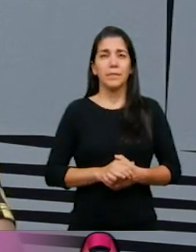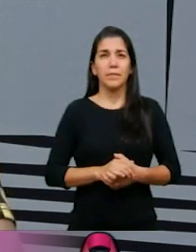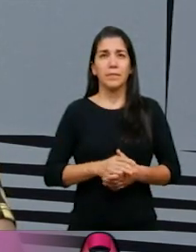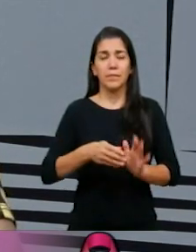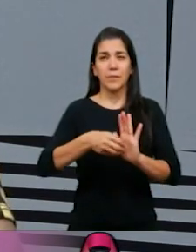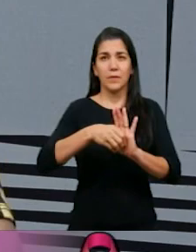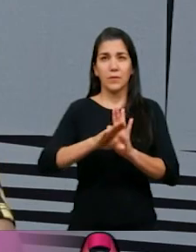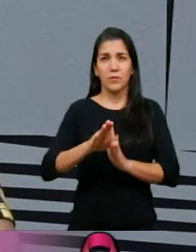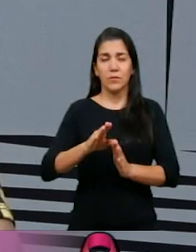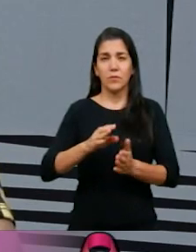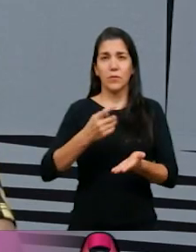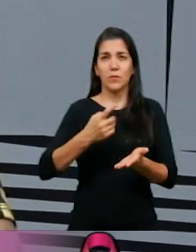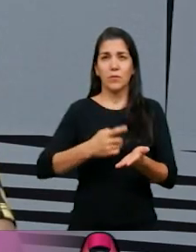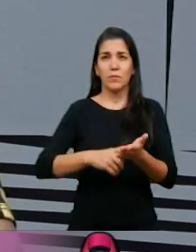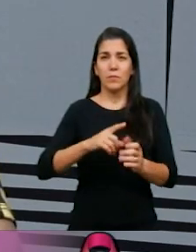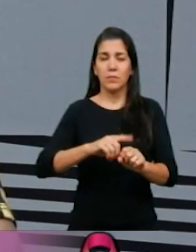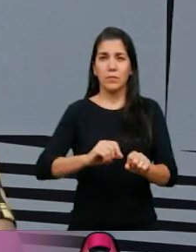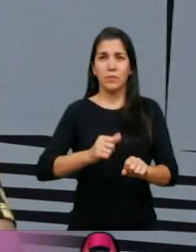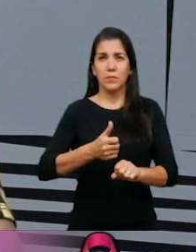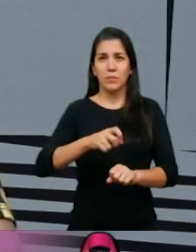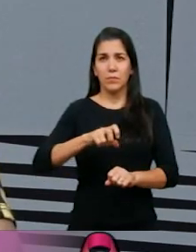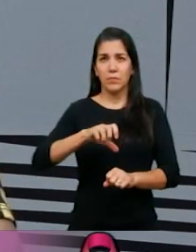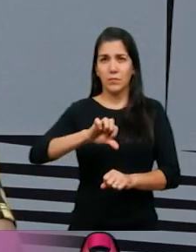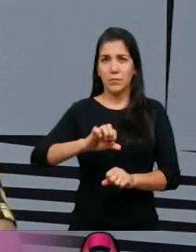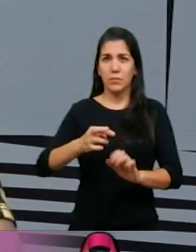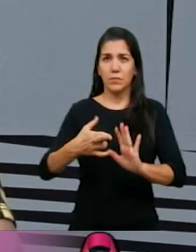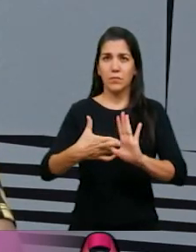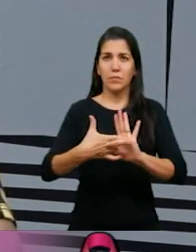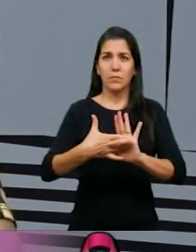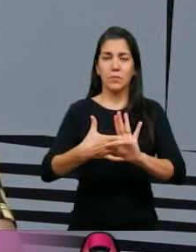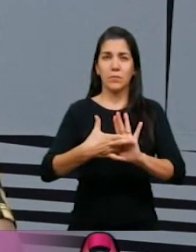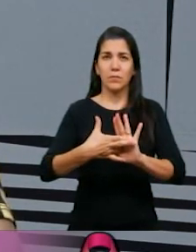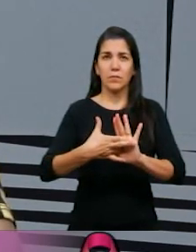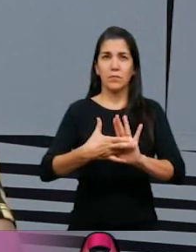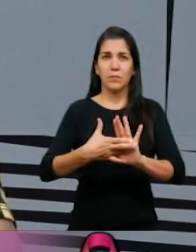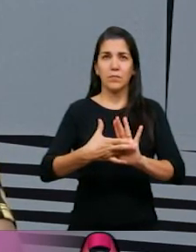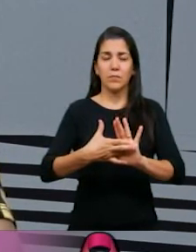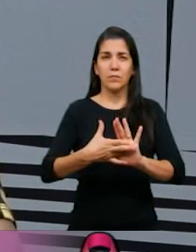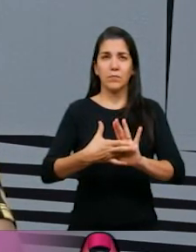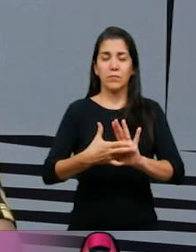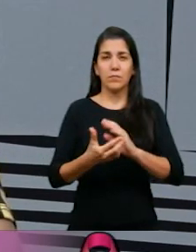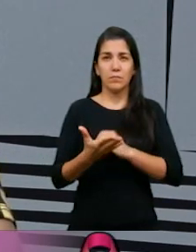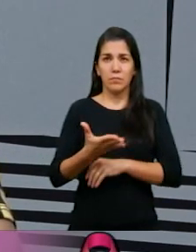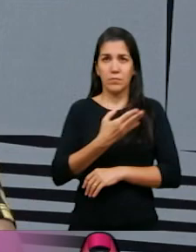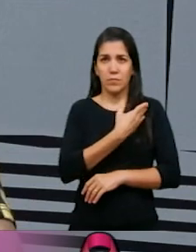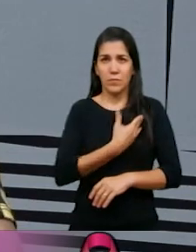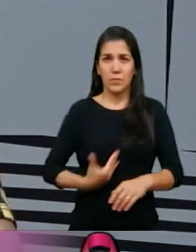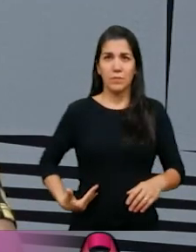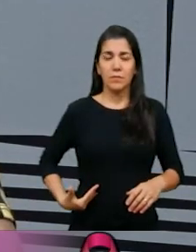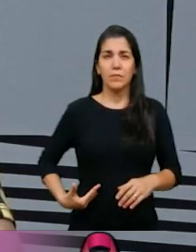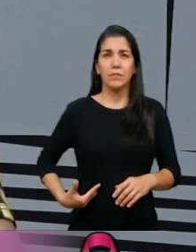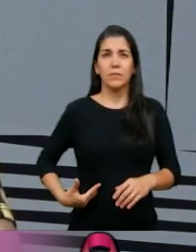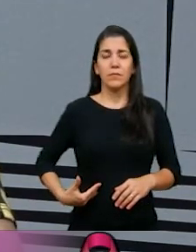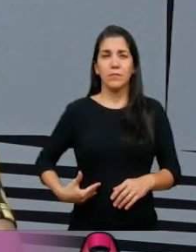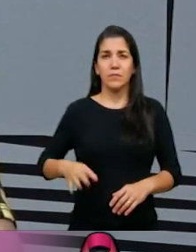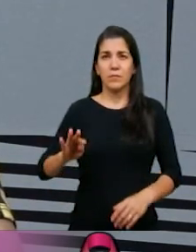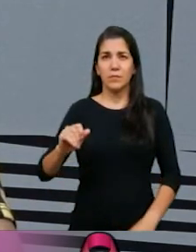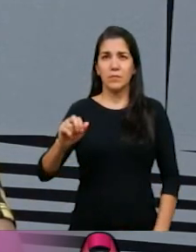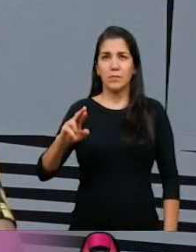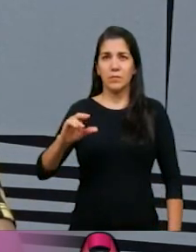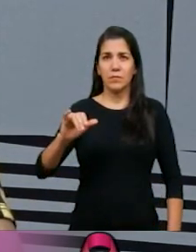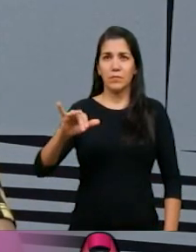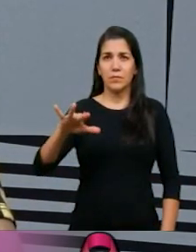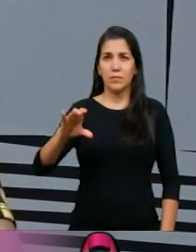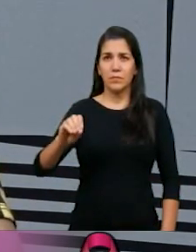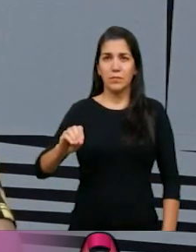Indico no termos do artigo 159 do Regimento Interno ao excelentíssimo senhor governador do Estado, Tarcísio de Freitas,